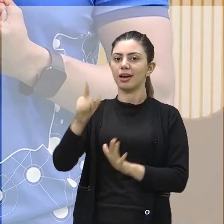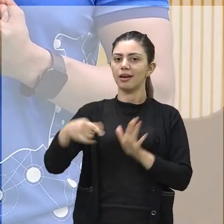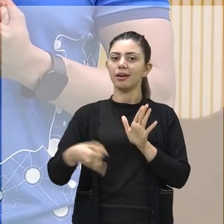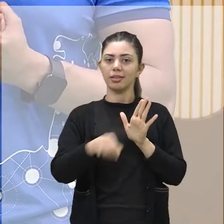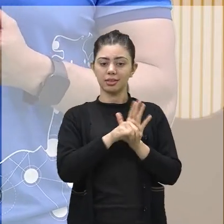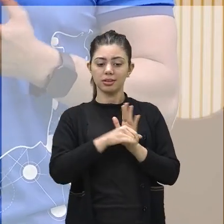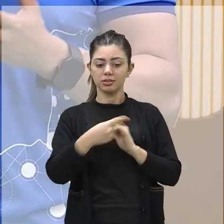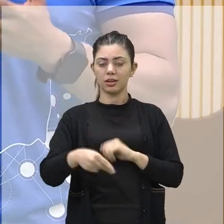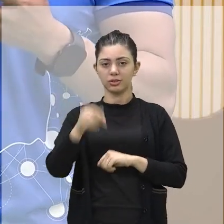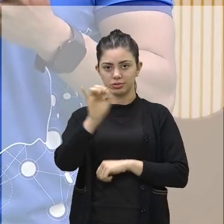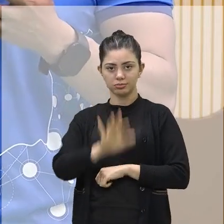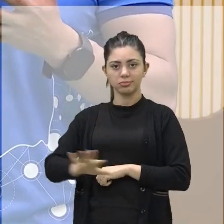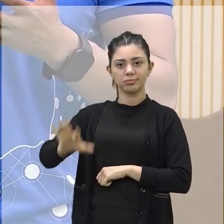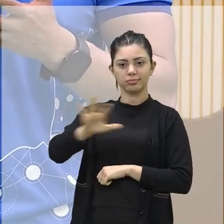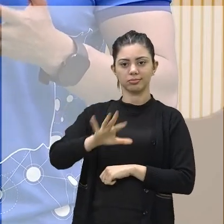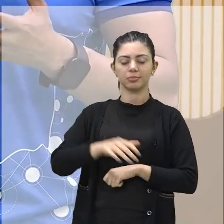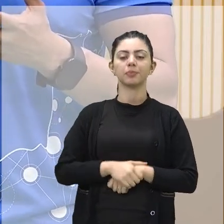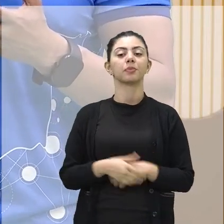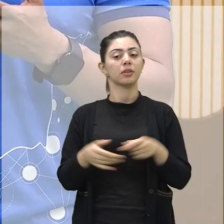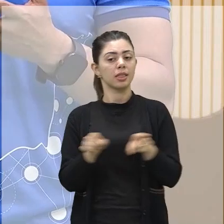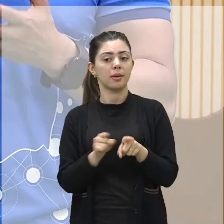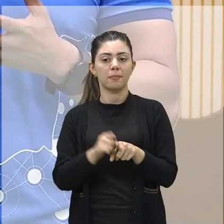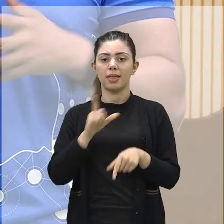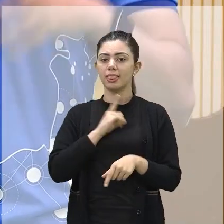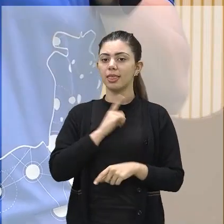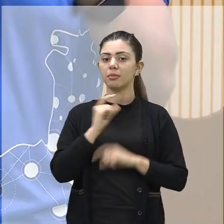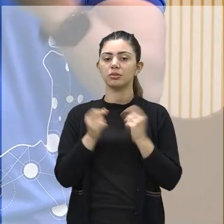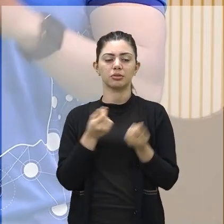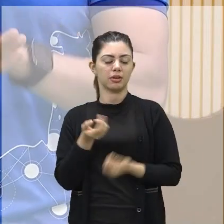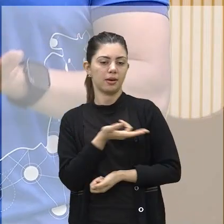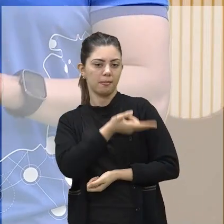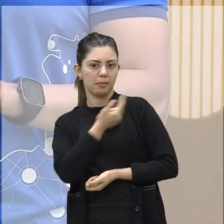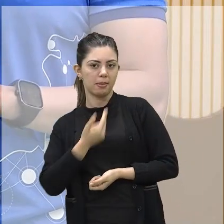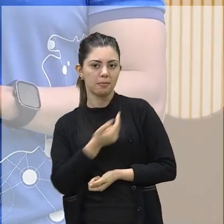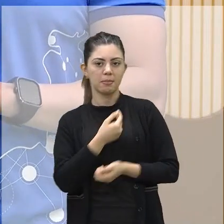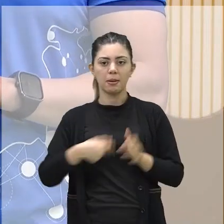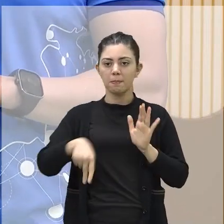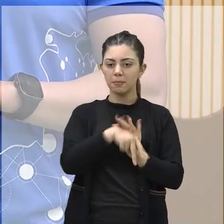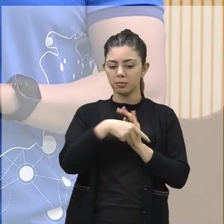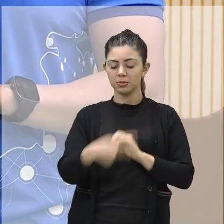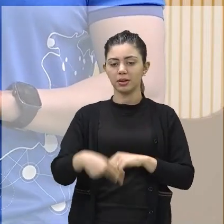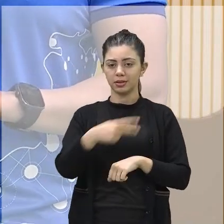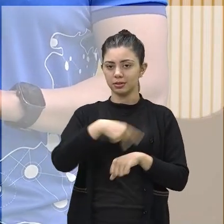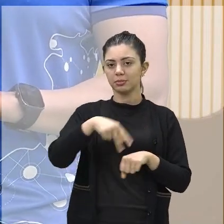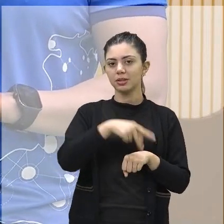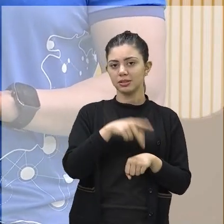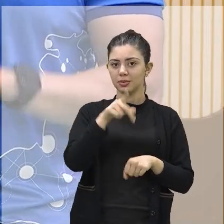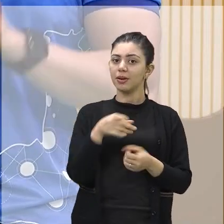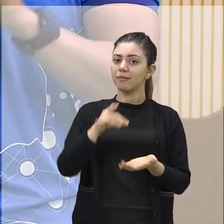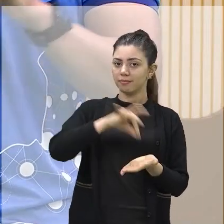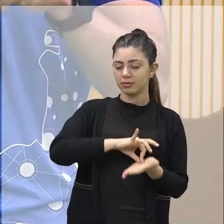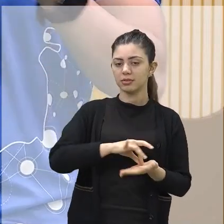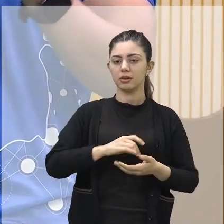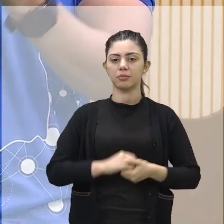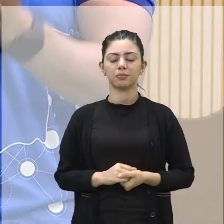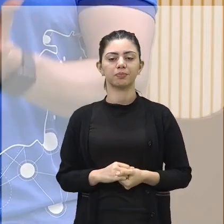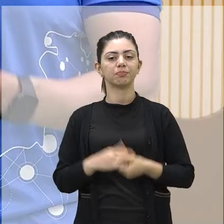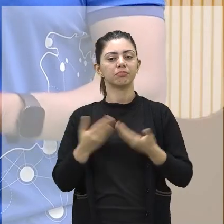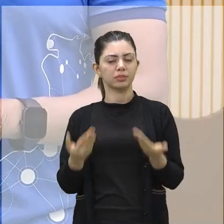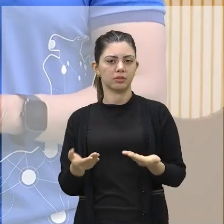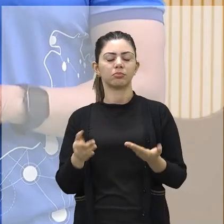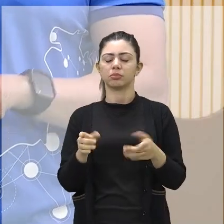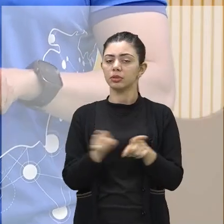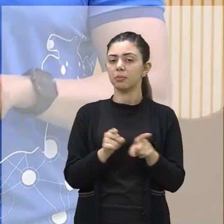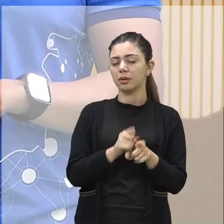identidade nacional? A gente também tem o brasão, o selo nacional, que são símbolos oficiais, certo? Além desses